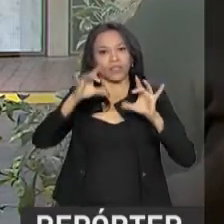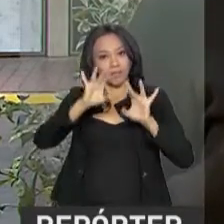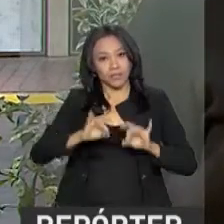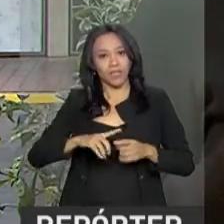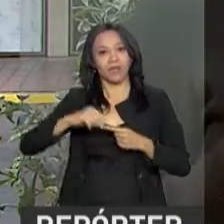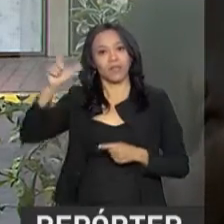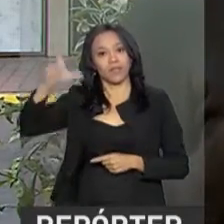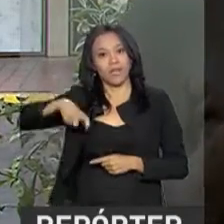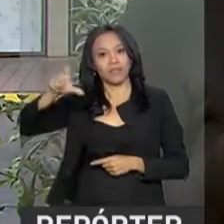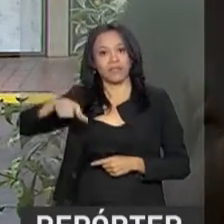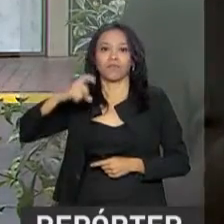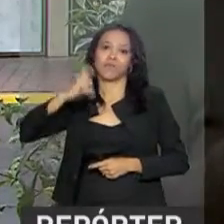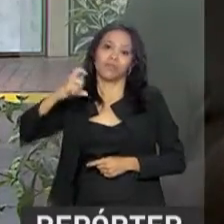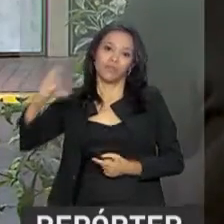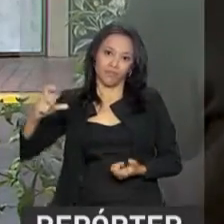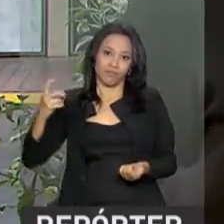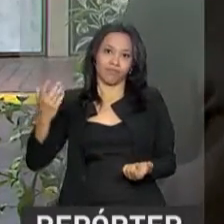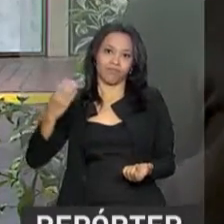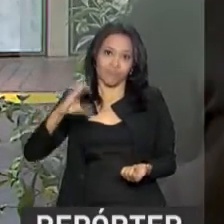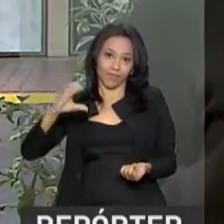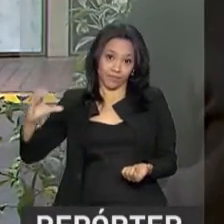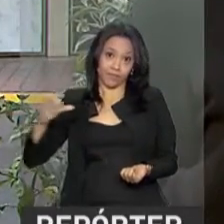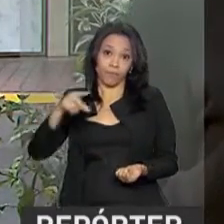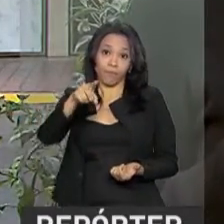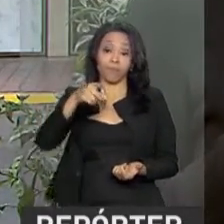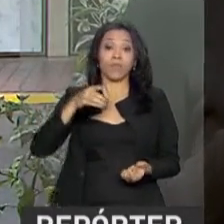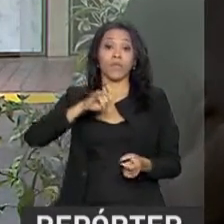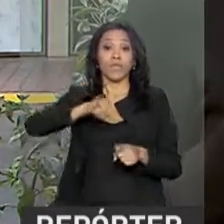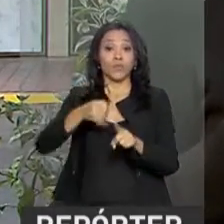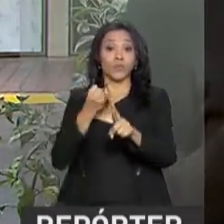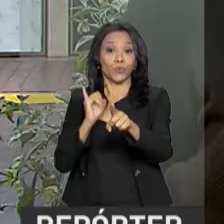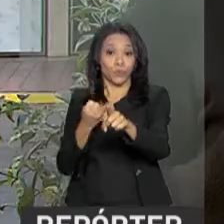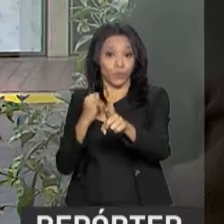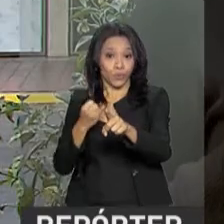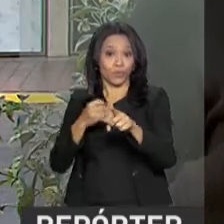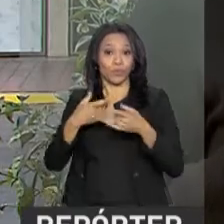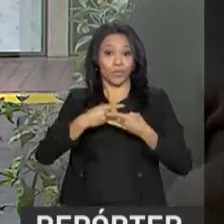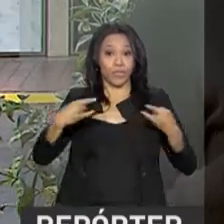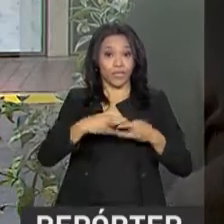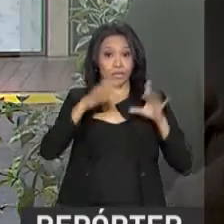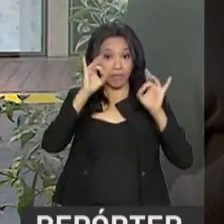de crédito. E em março, os juros do cheque especial superaram